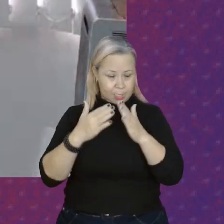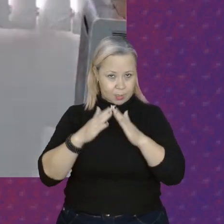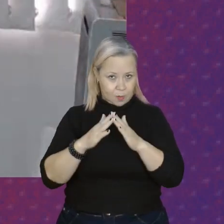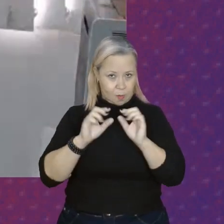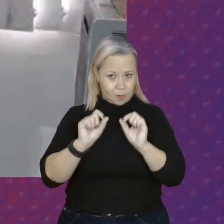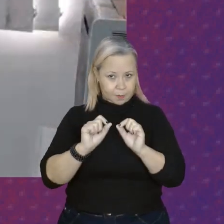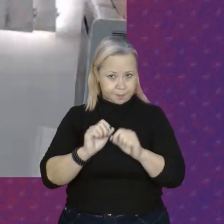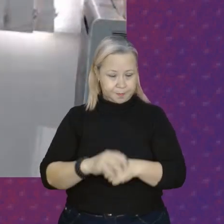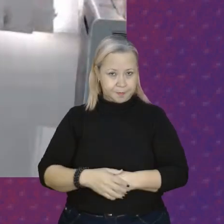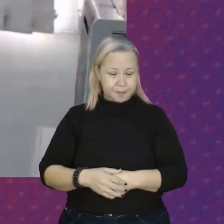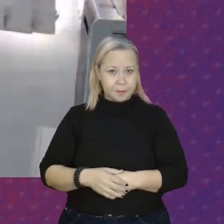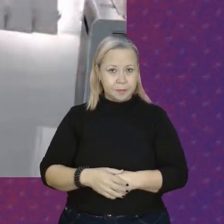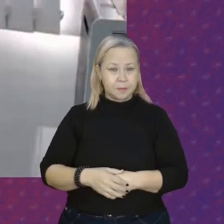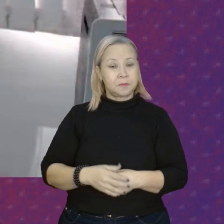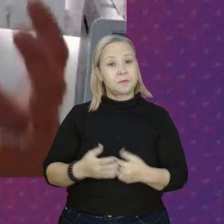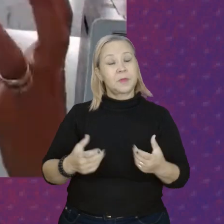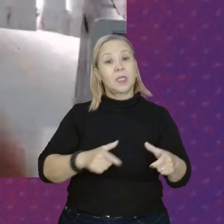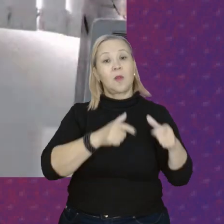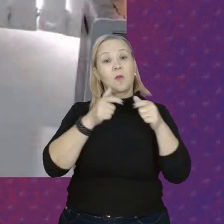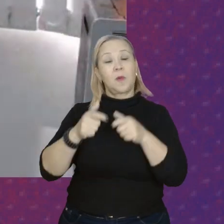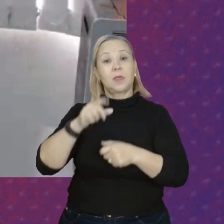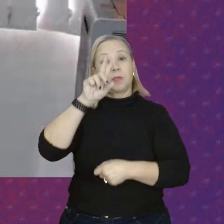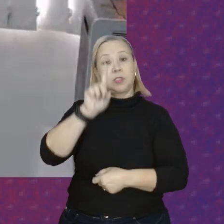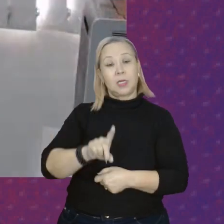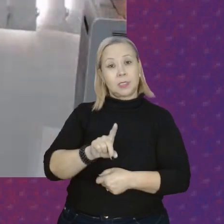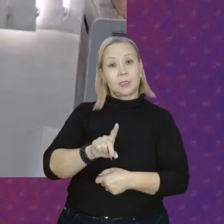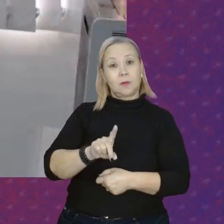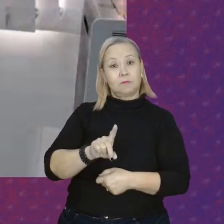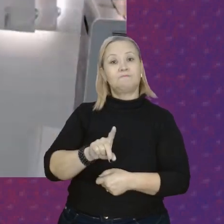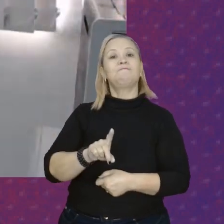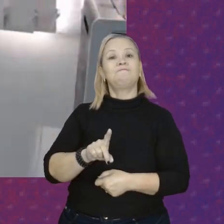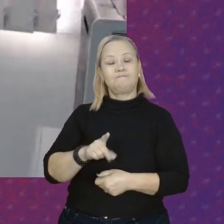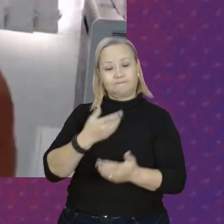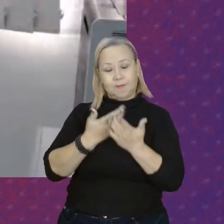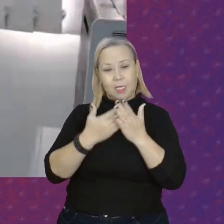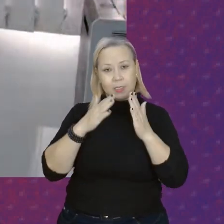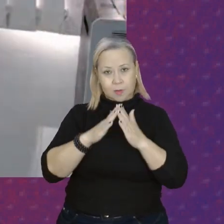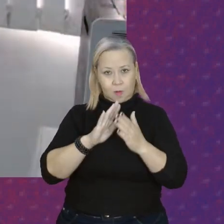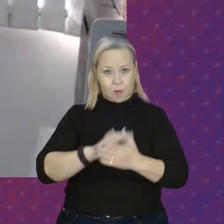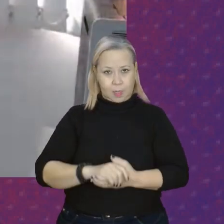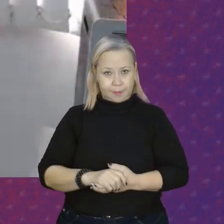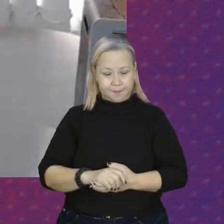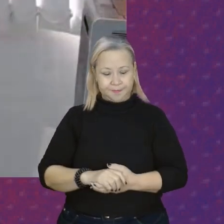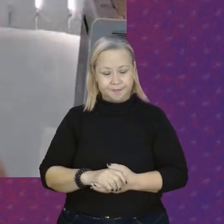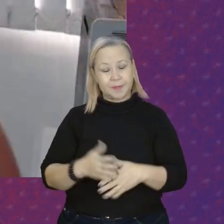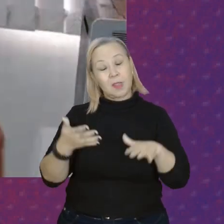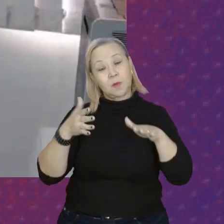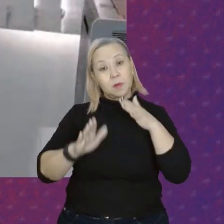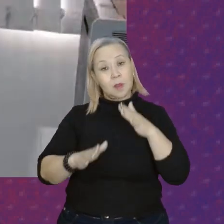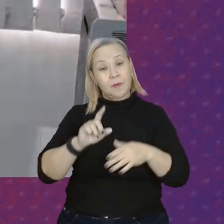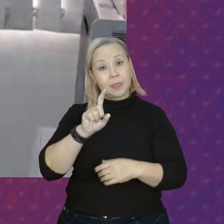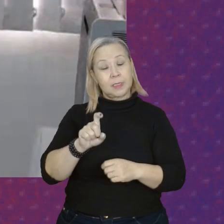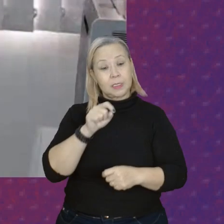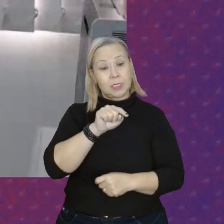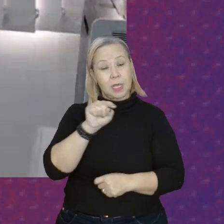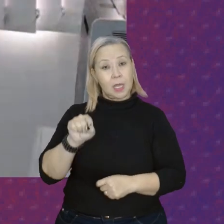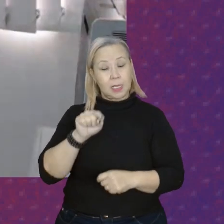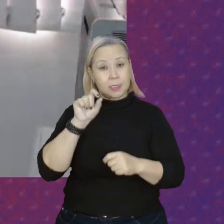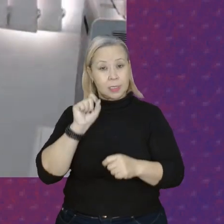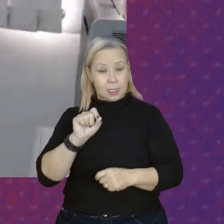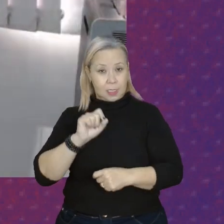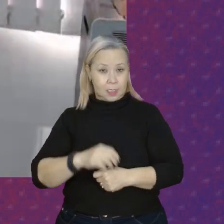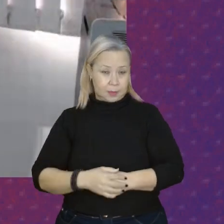as direções das escolas. E a grande interrogação, e talvez seja essa, né,